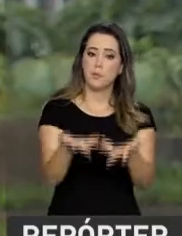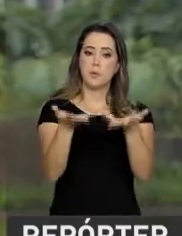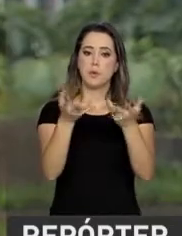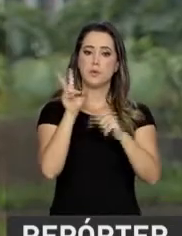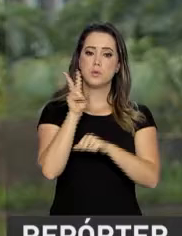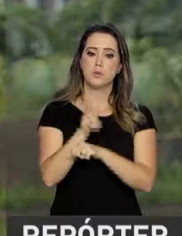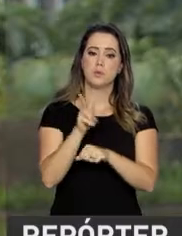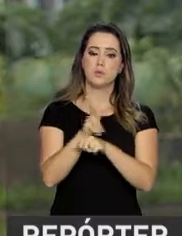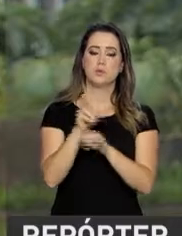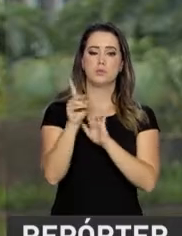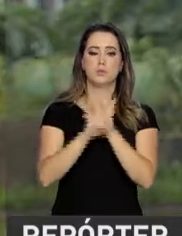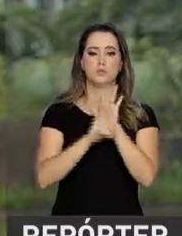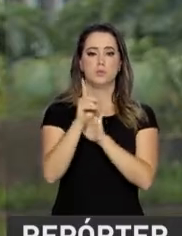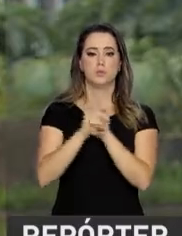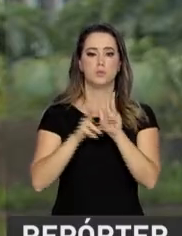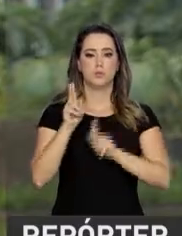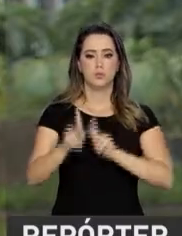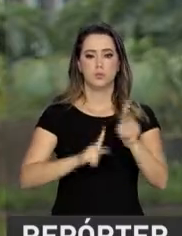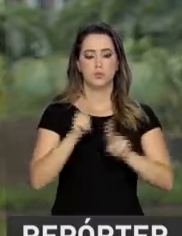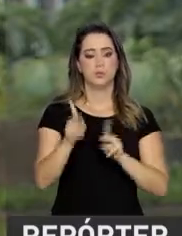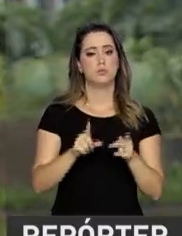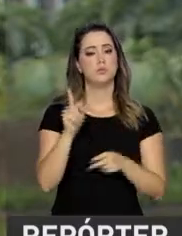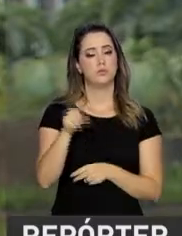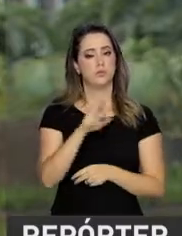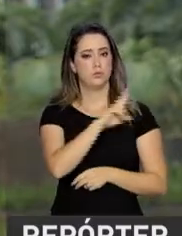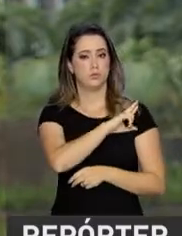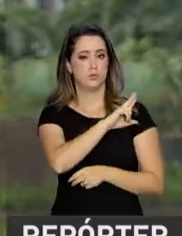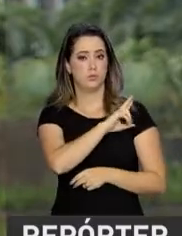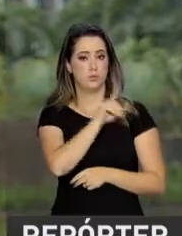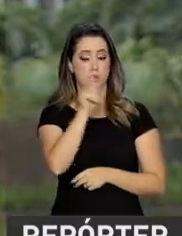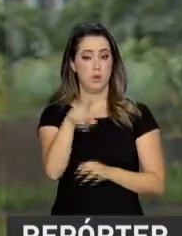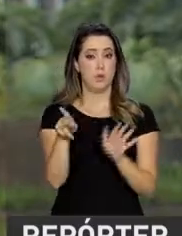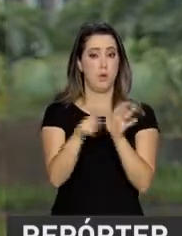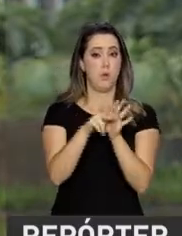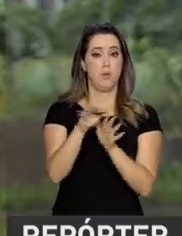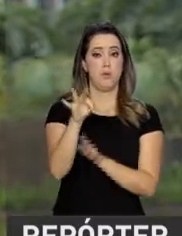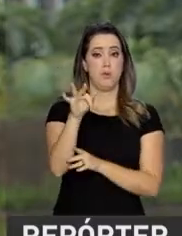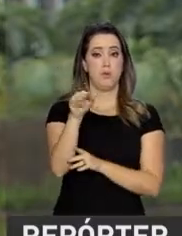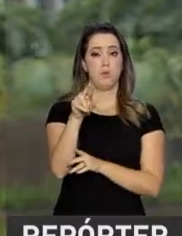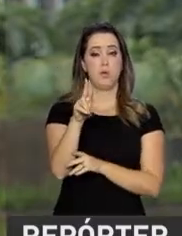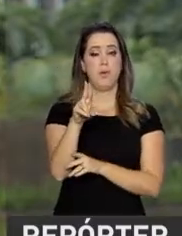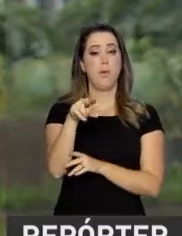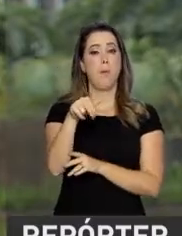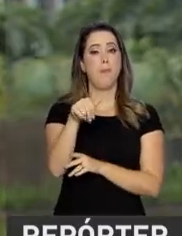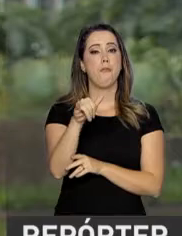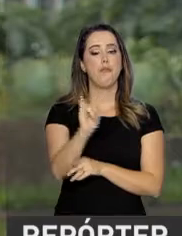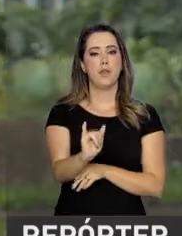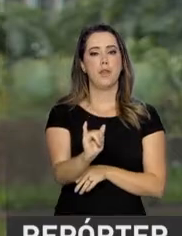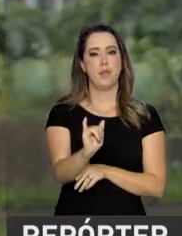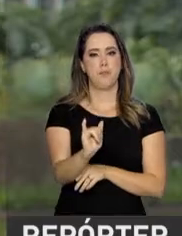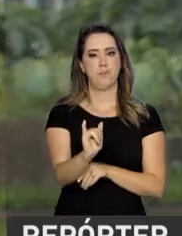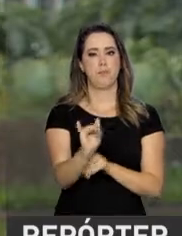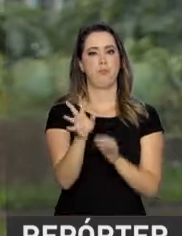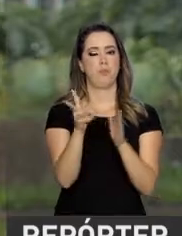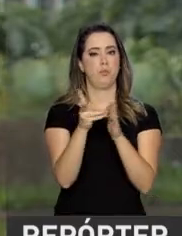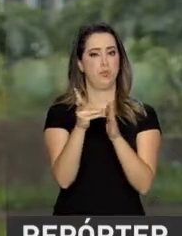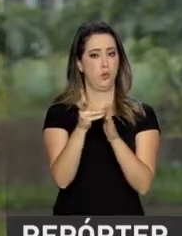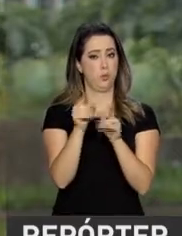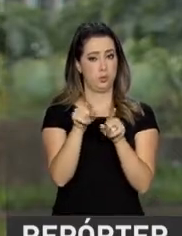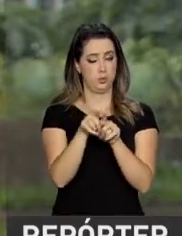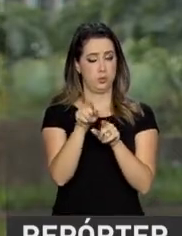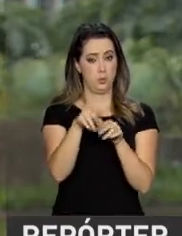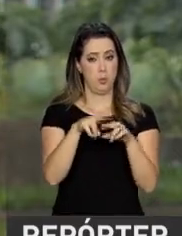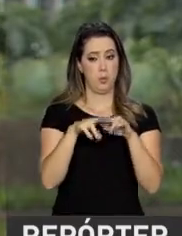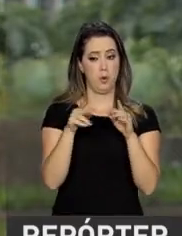dos direitos dos povos indígenas responsabilidade da fundação nacional do índio funai órgão vinculado ao ministério